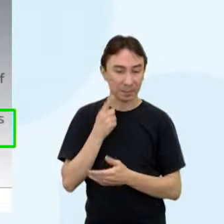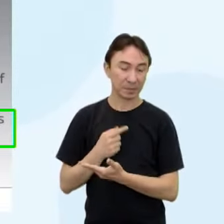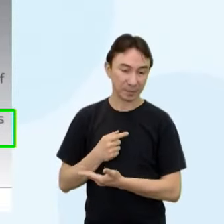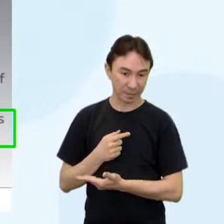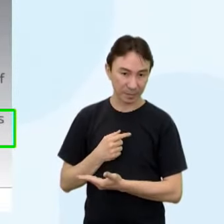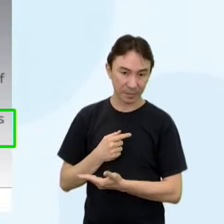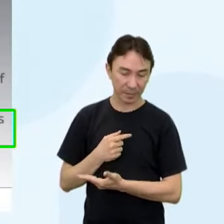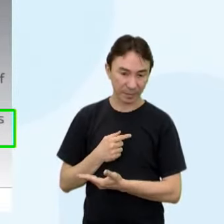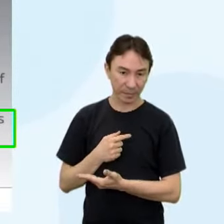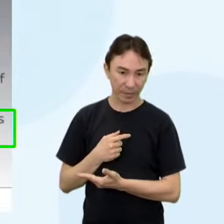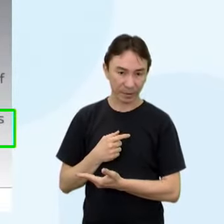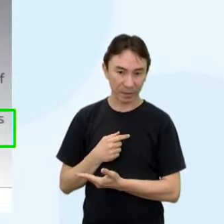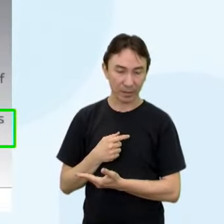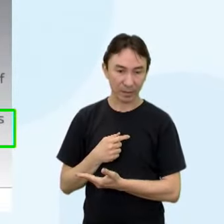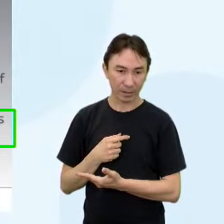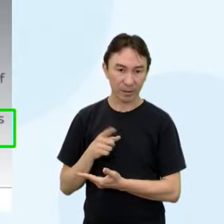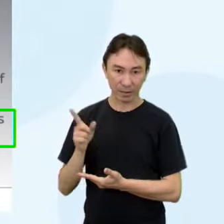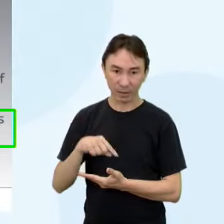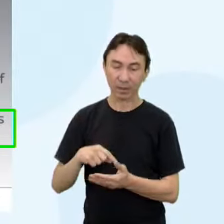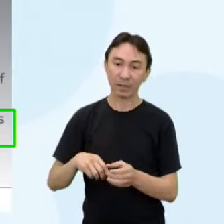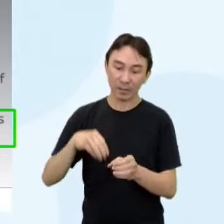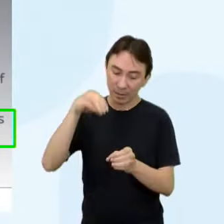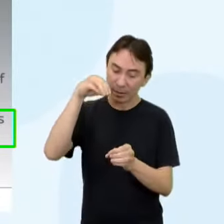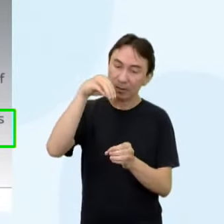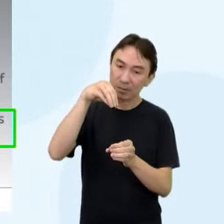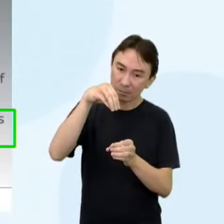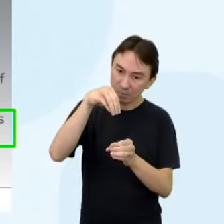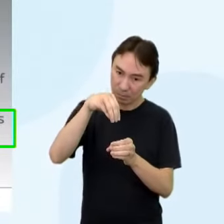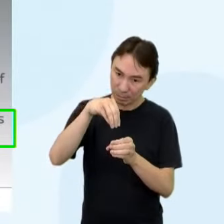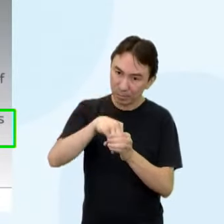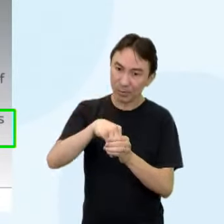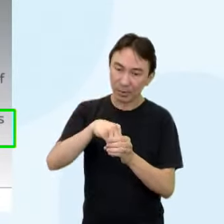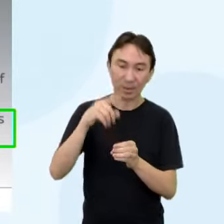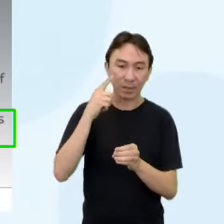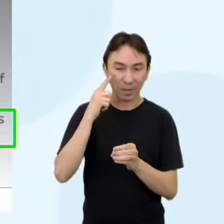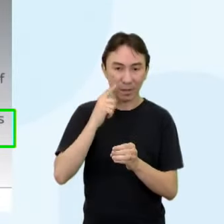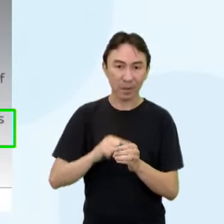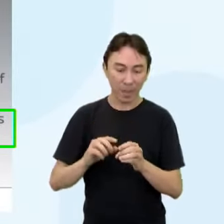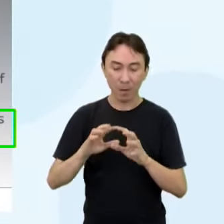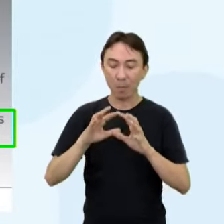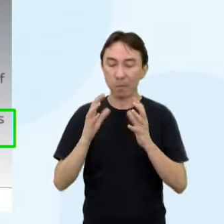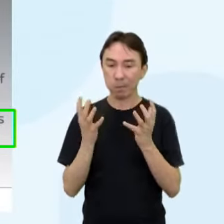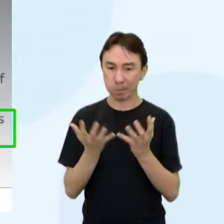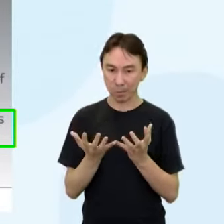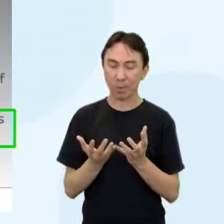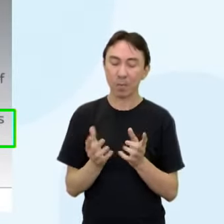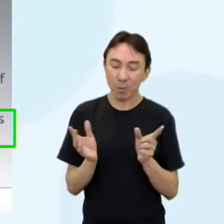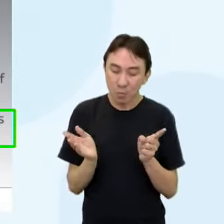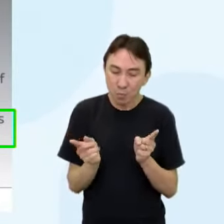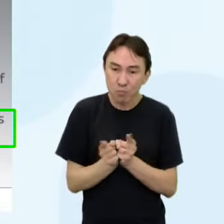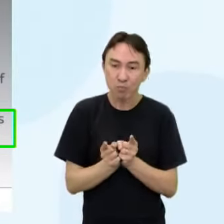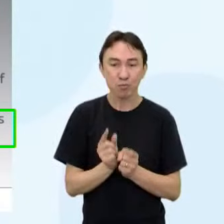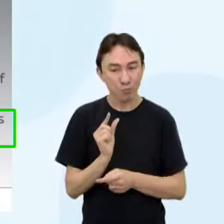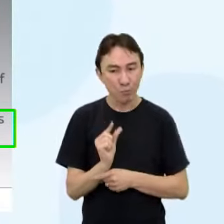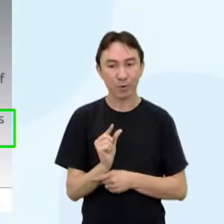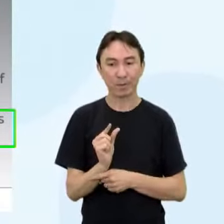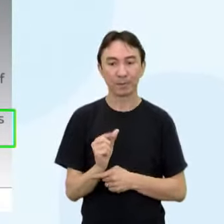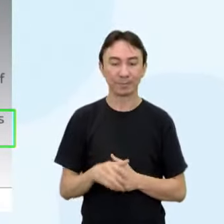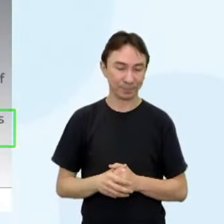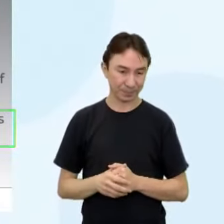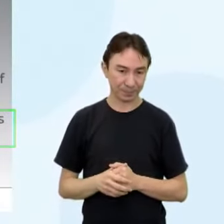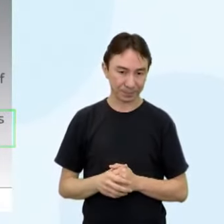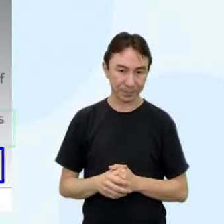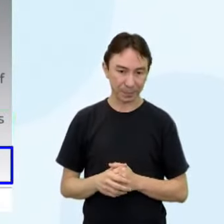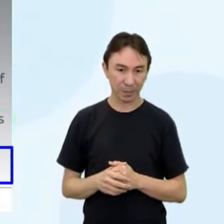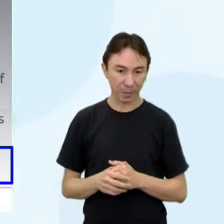no núcleo do nosso planetinha anão que estamos falando aqui. E o último parágrafo,